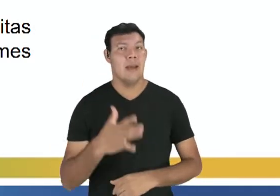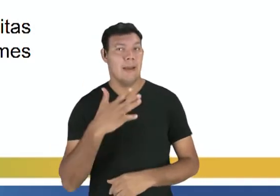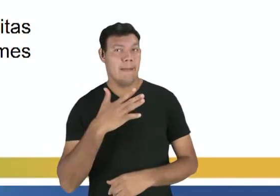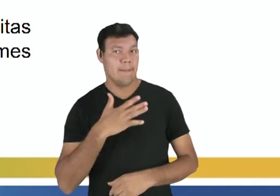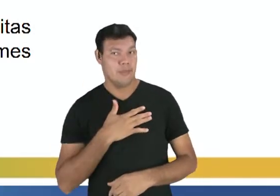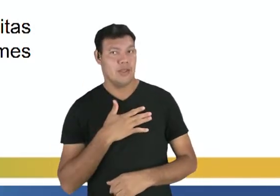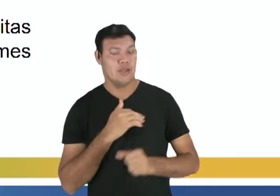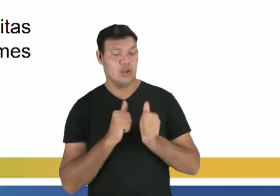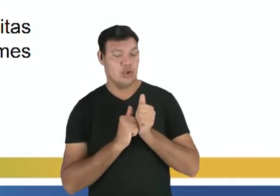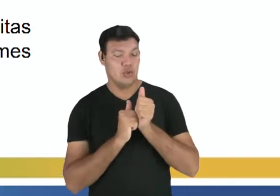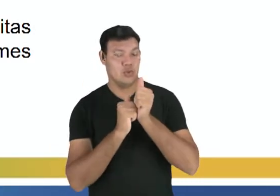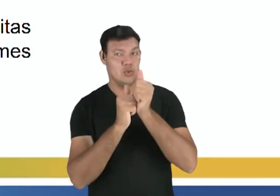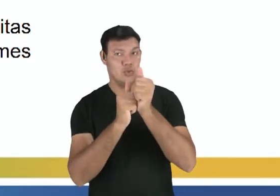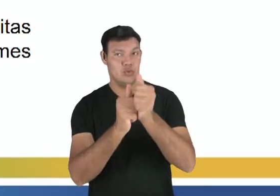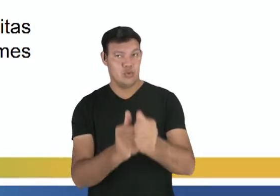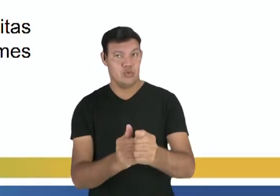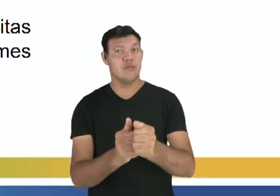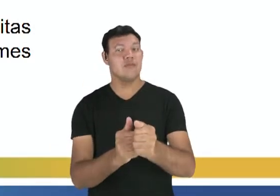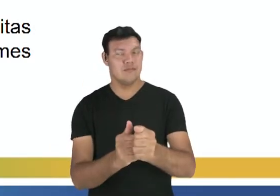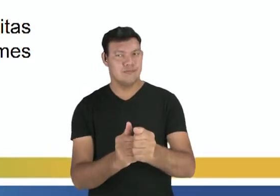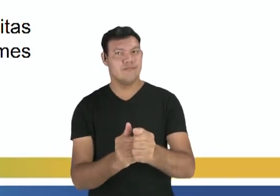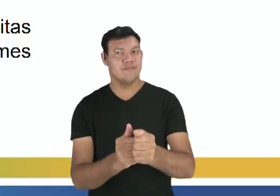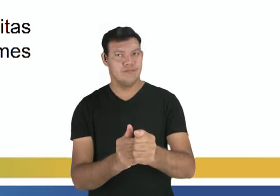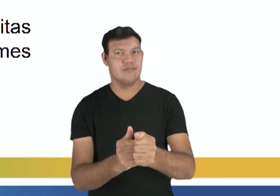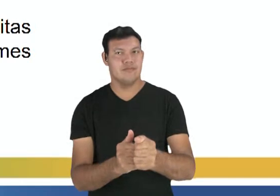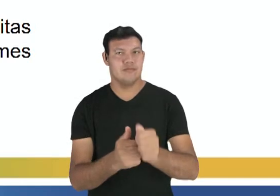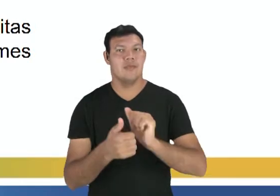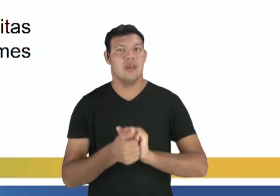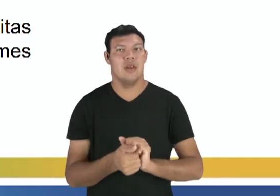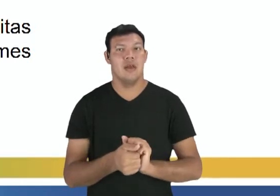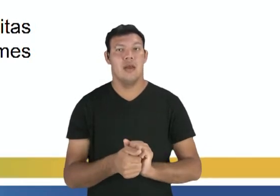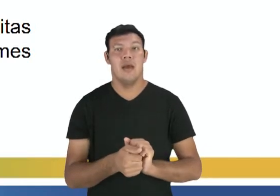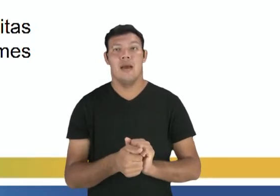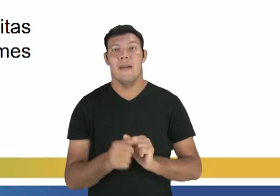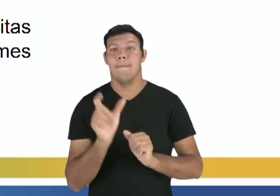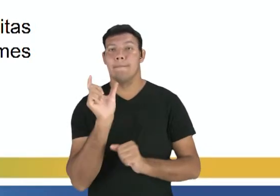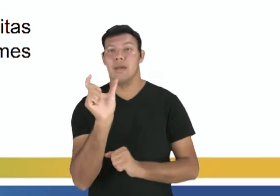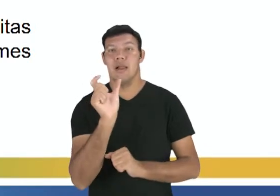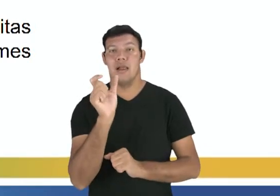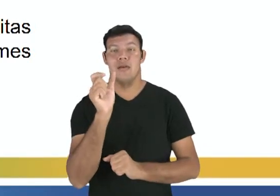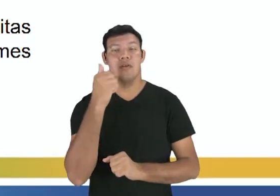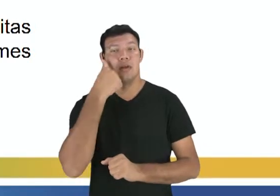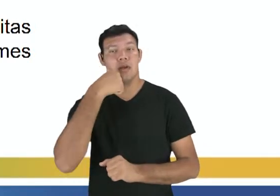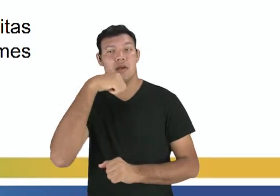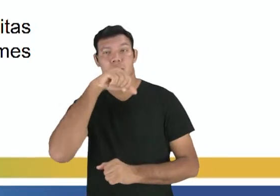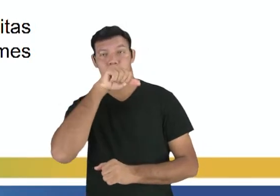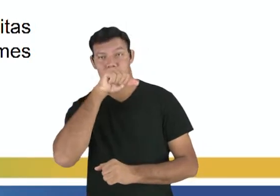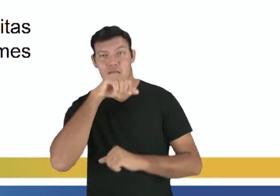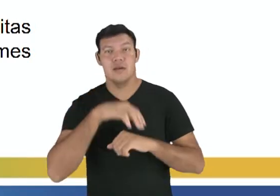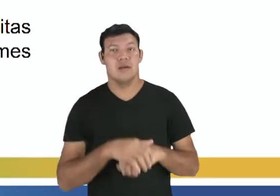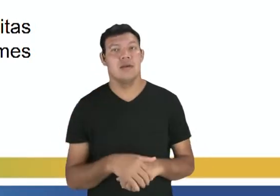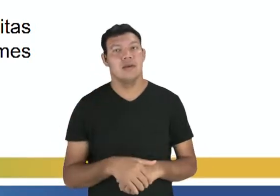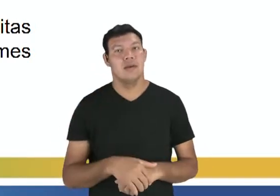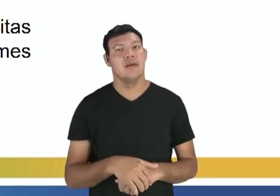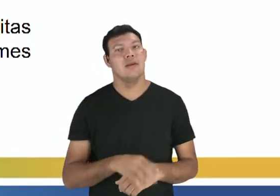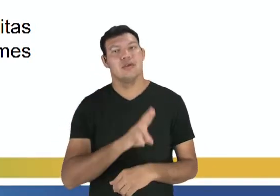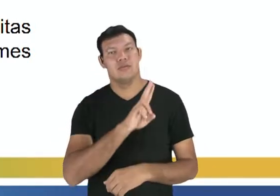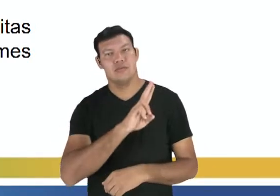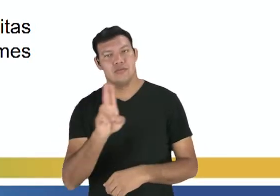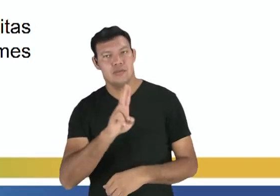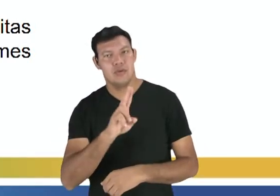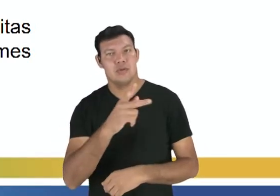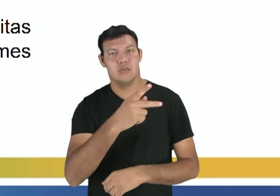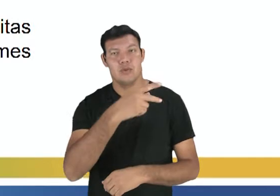mãe, então chamamos de pronome adjetivo. Na segunda frase, ela canta muito bem,